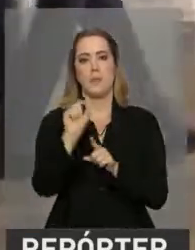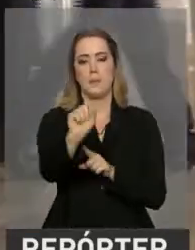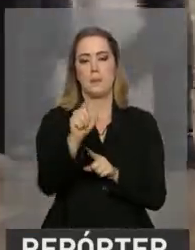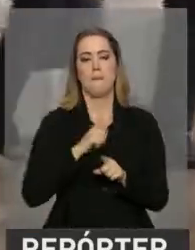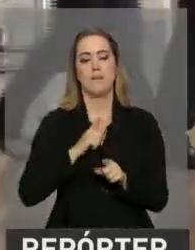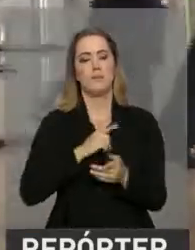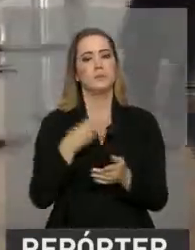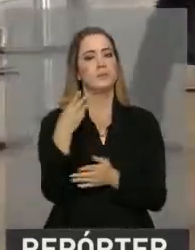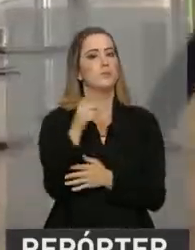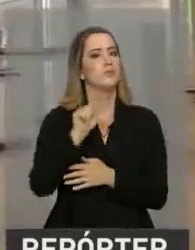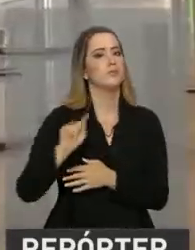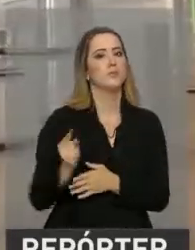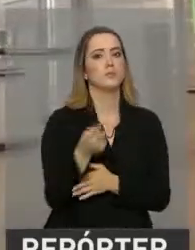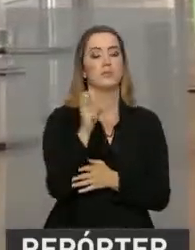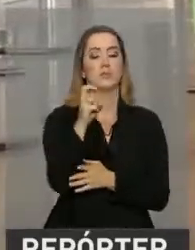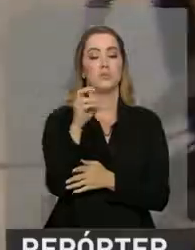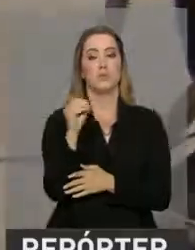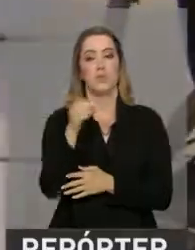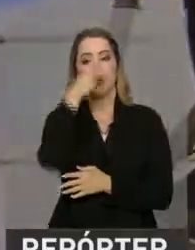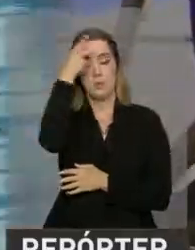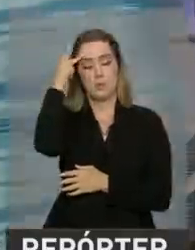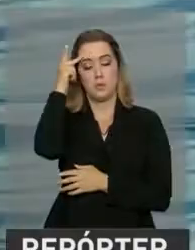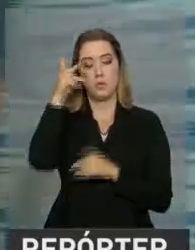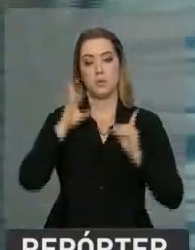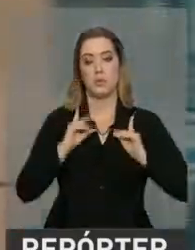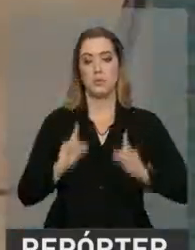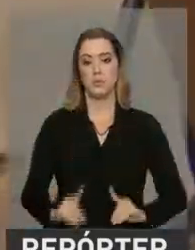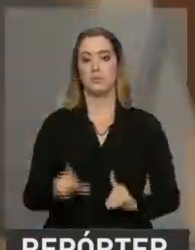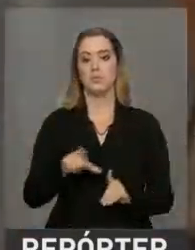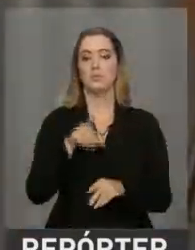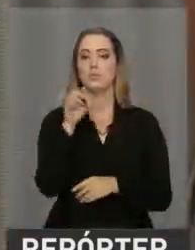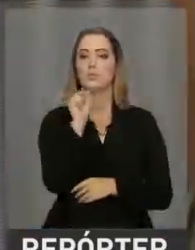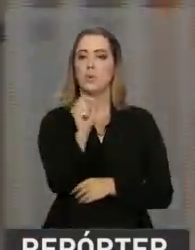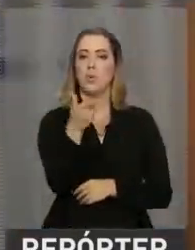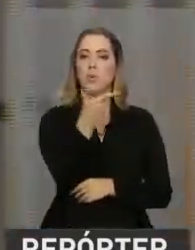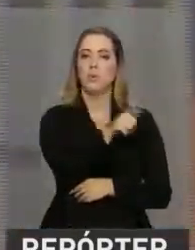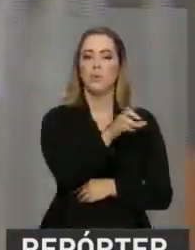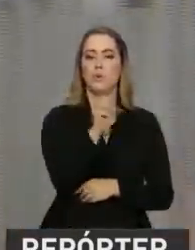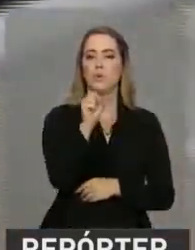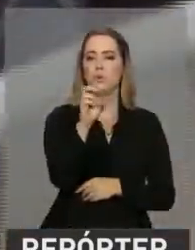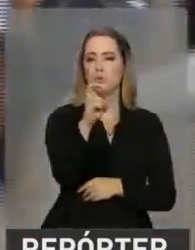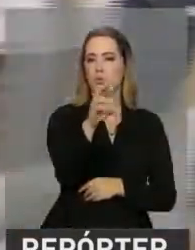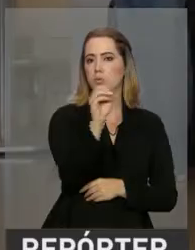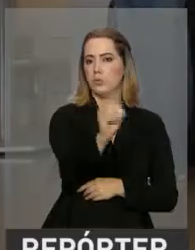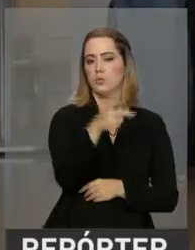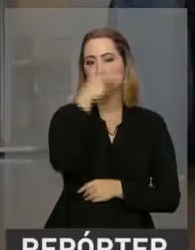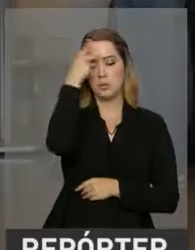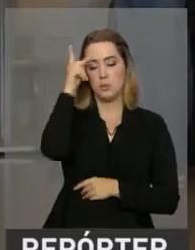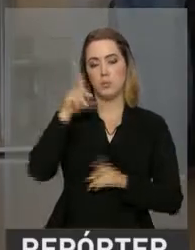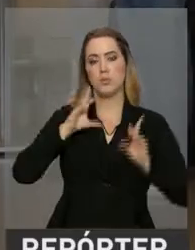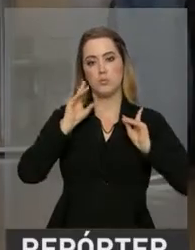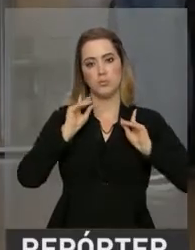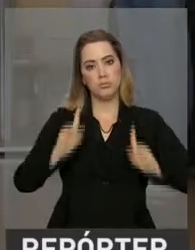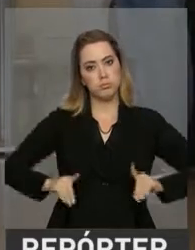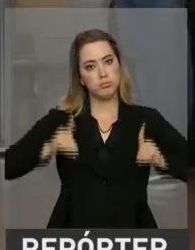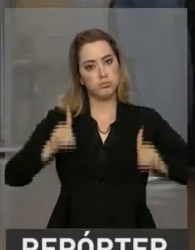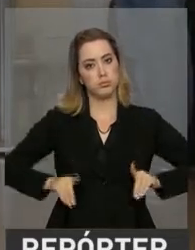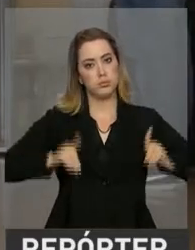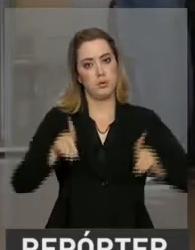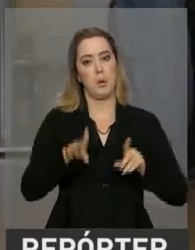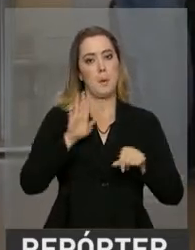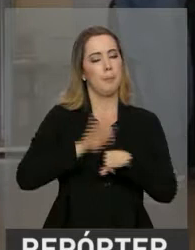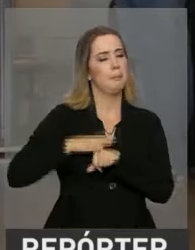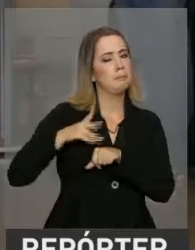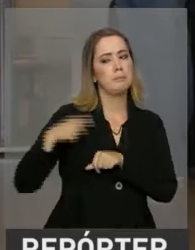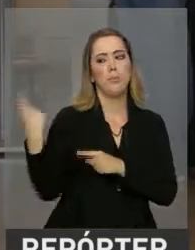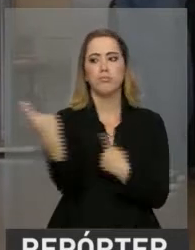passageiros com necessidades especiais em torno de 850 usam cadeiras de rodas o maior volume de cadeirantes